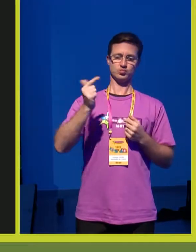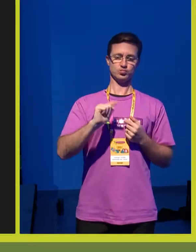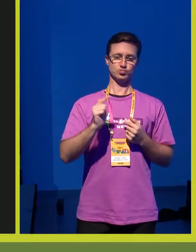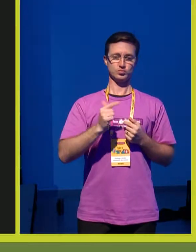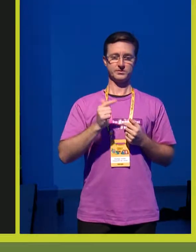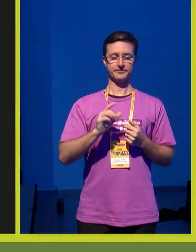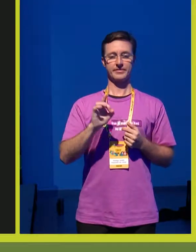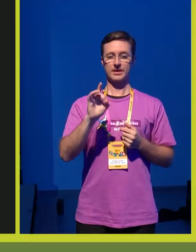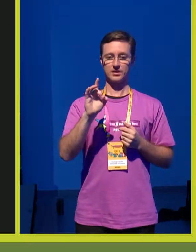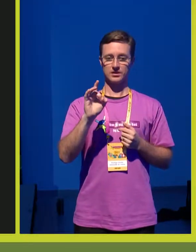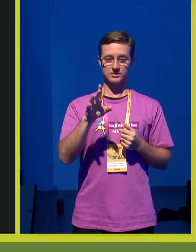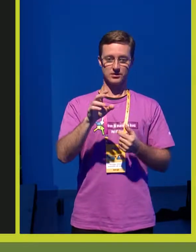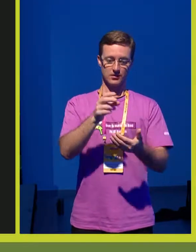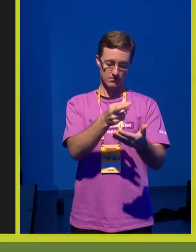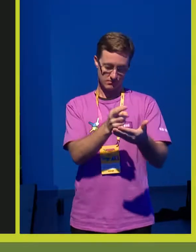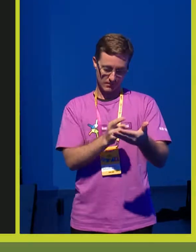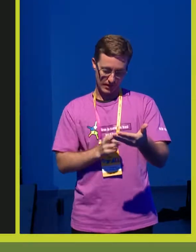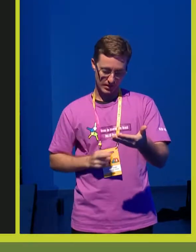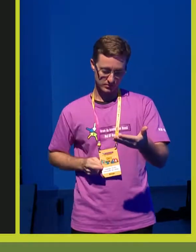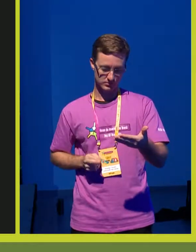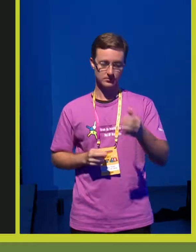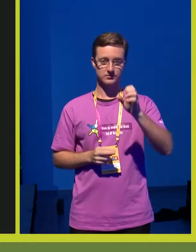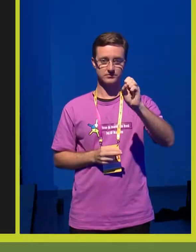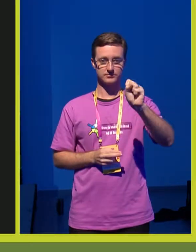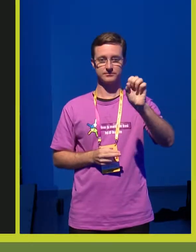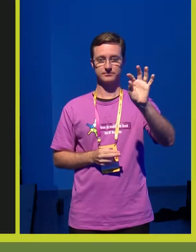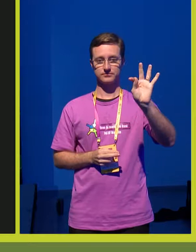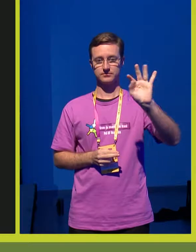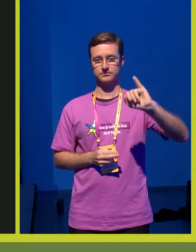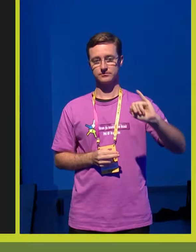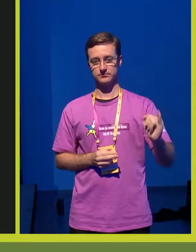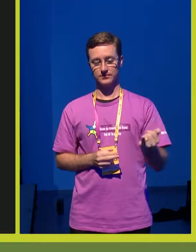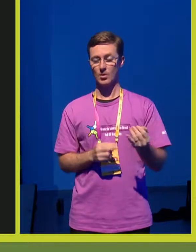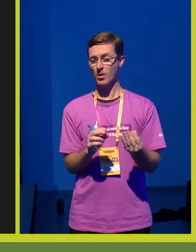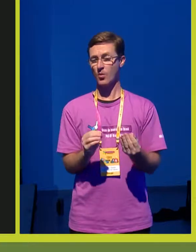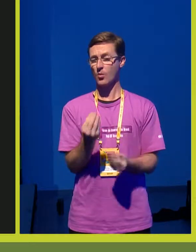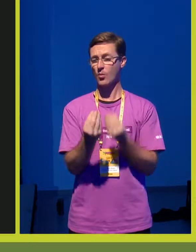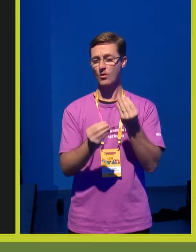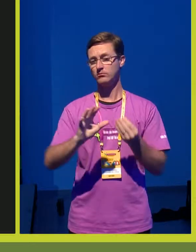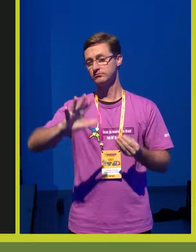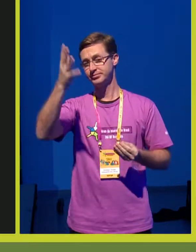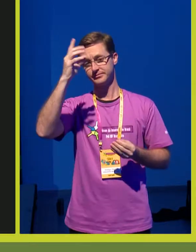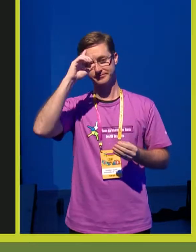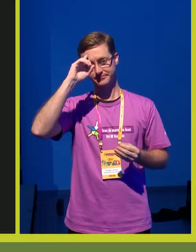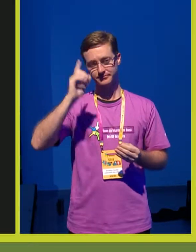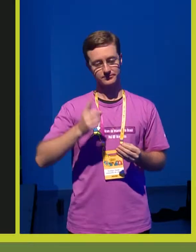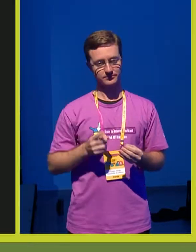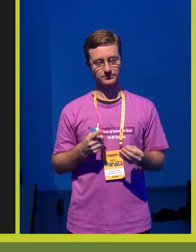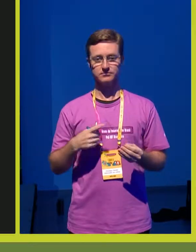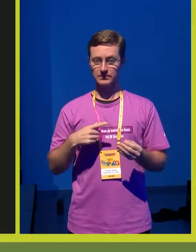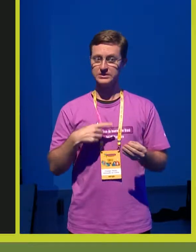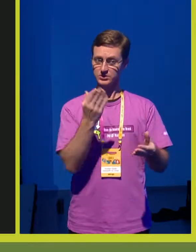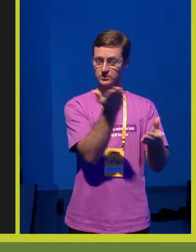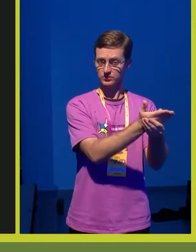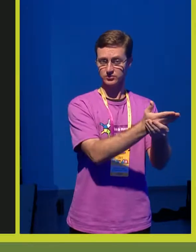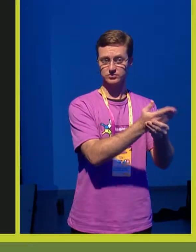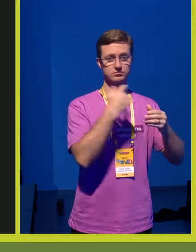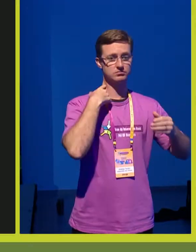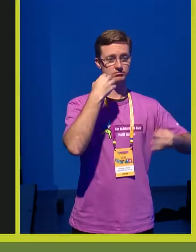tem o relatório da decisão do STJ então não sei exatamente como aconteceu mas por alguma maneira eles tinham uma autorização judicial